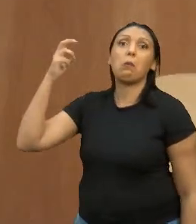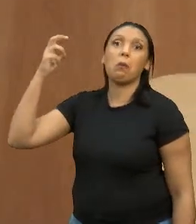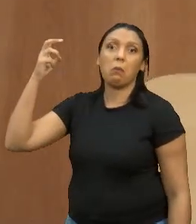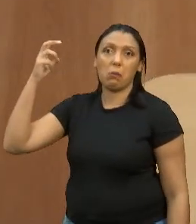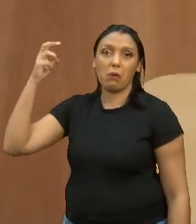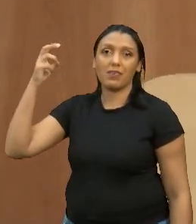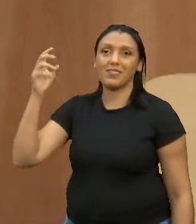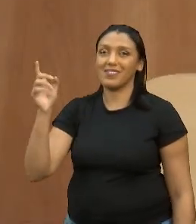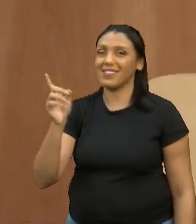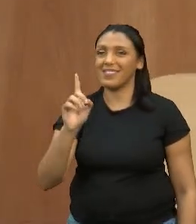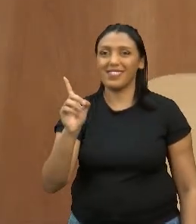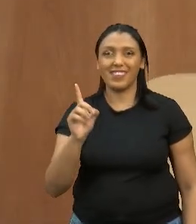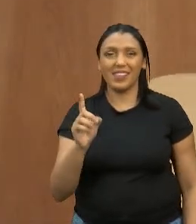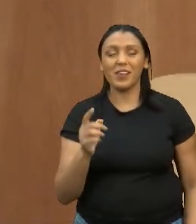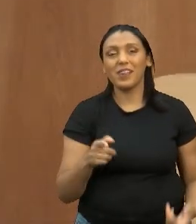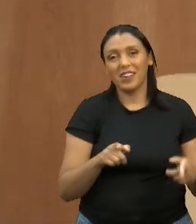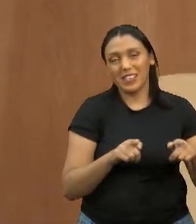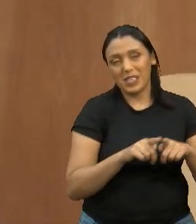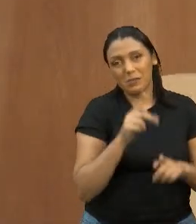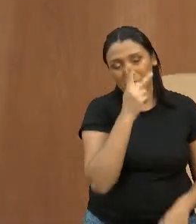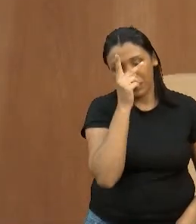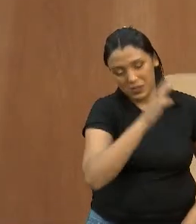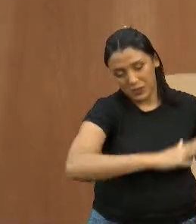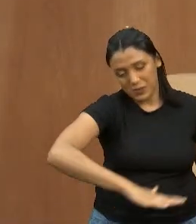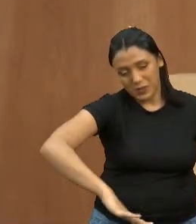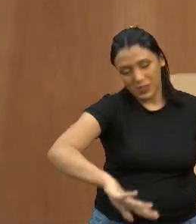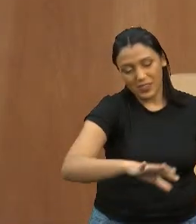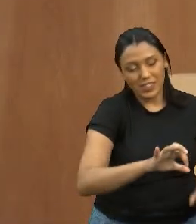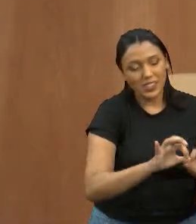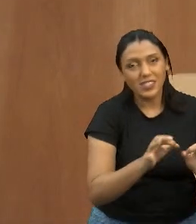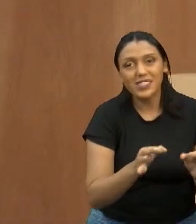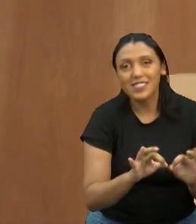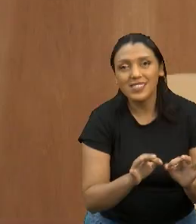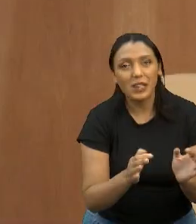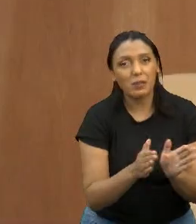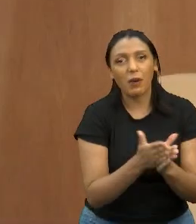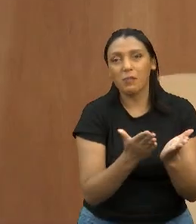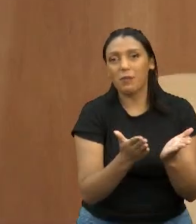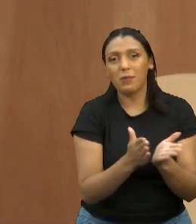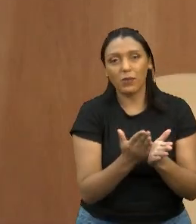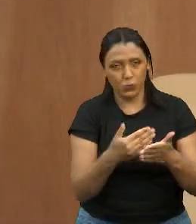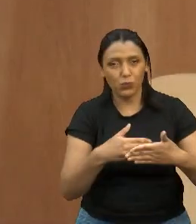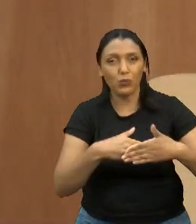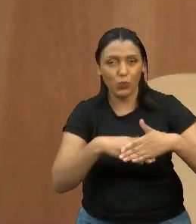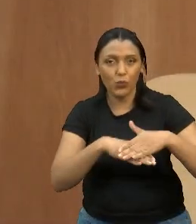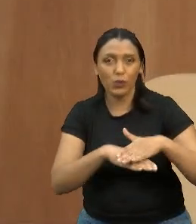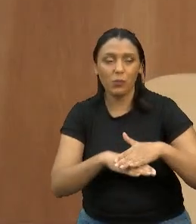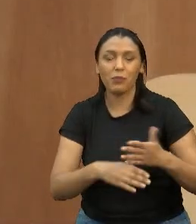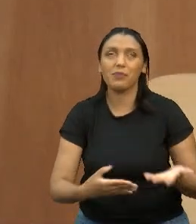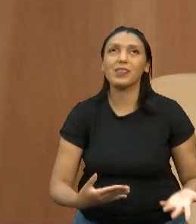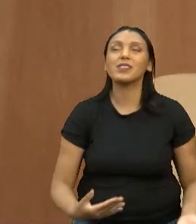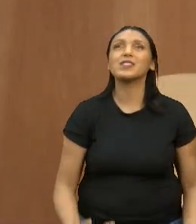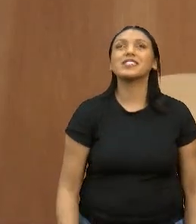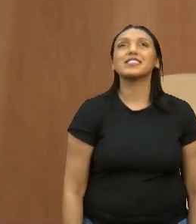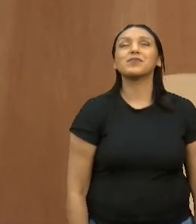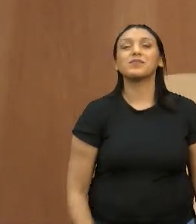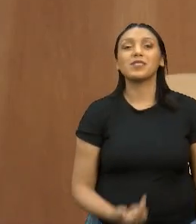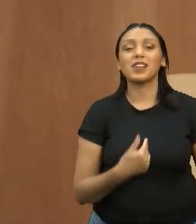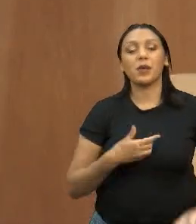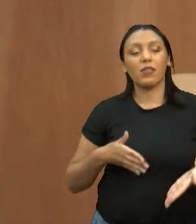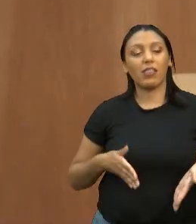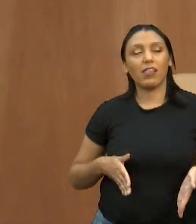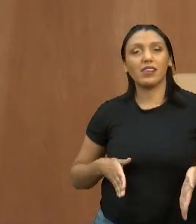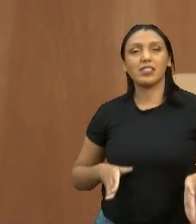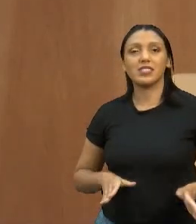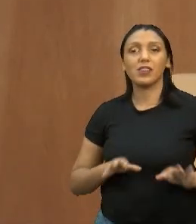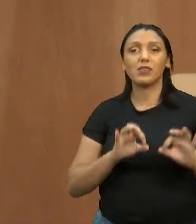também para pessoas simples como eu. Venho de uma família que não é de artistas, venho de uma família de